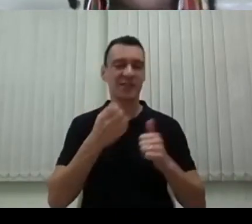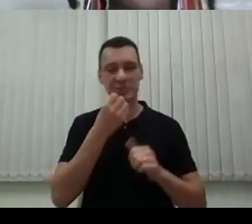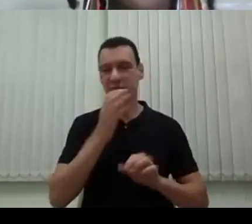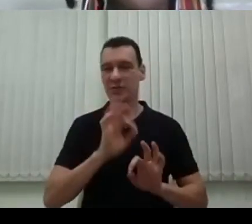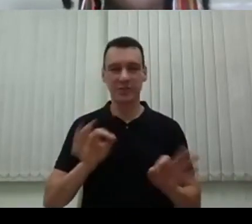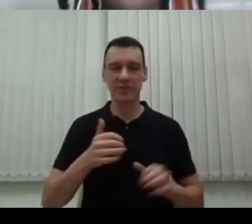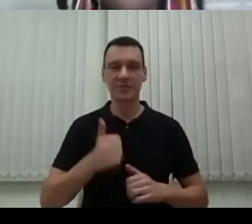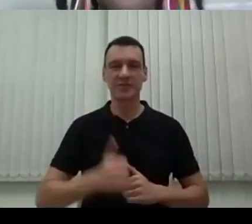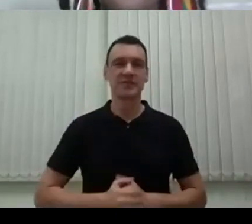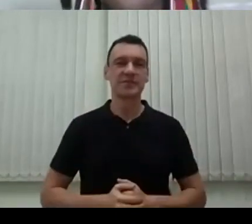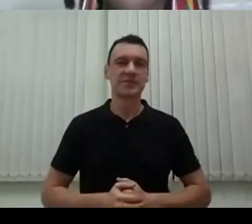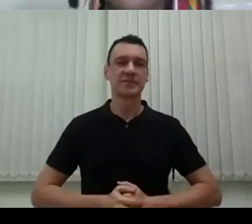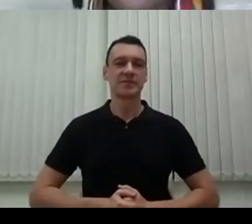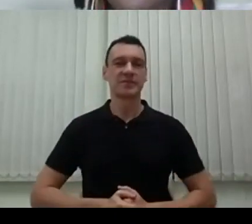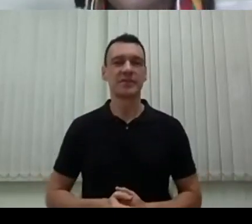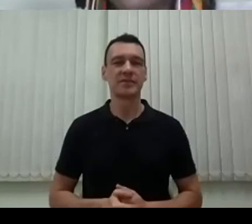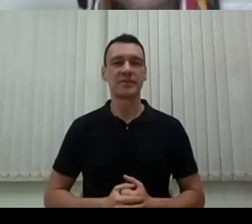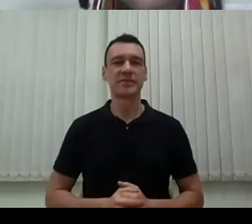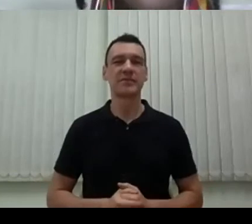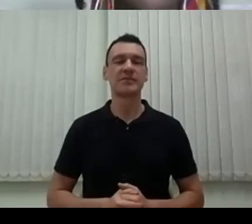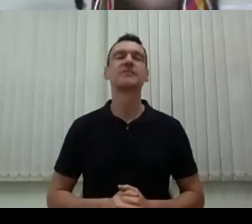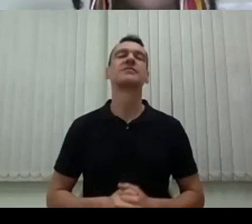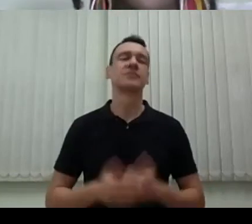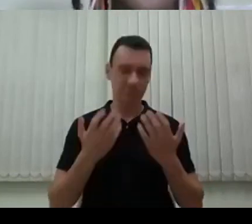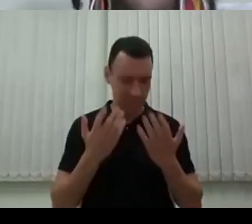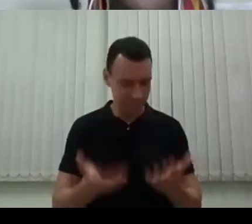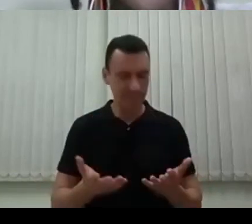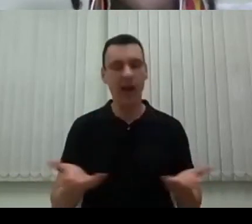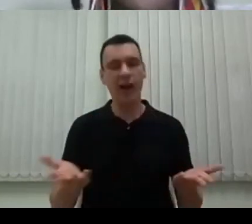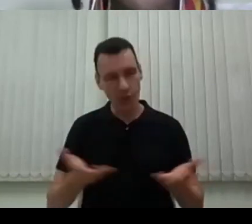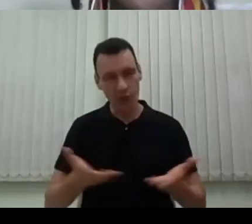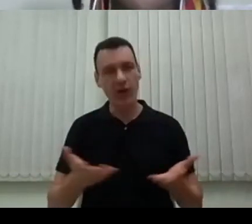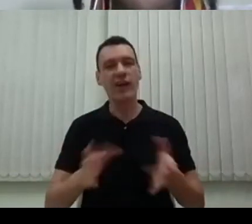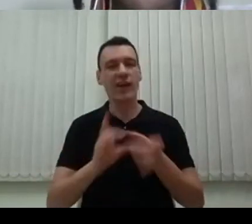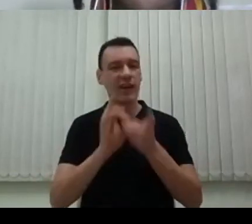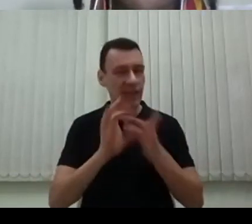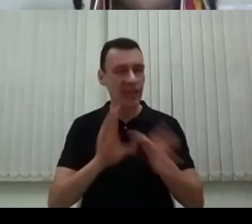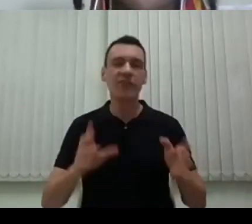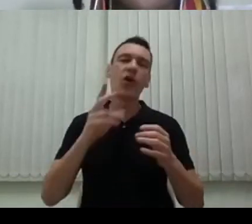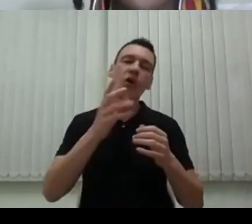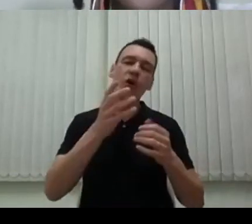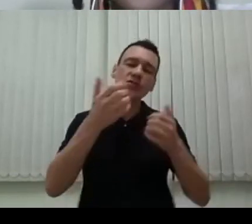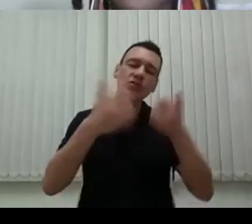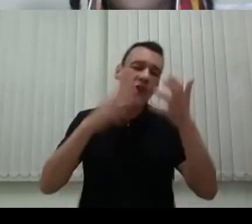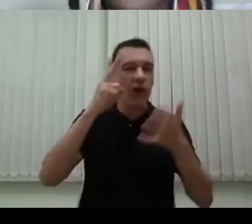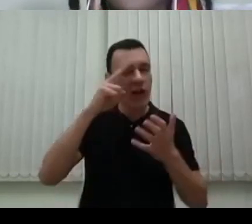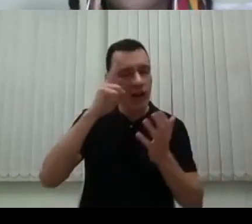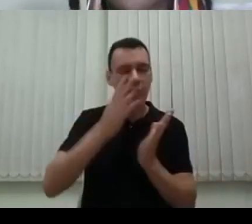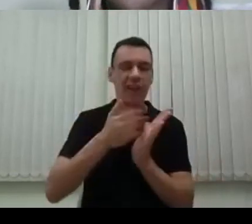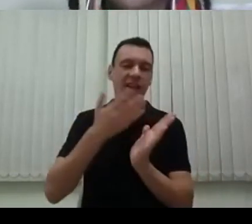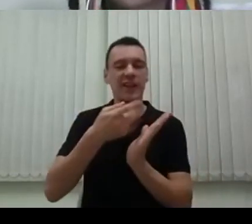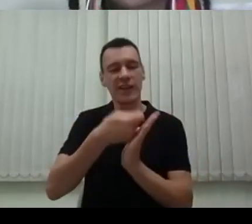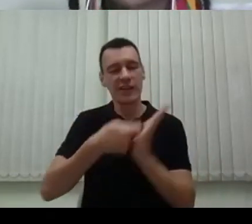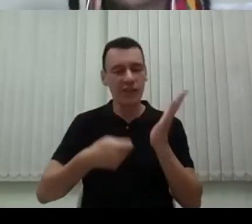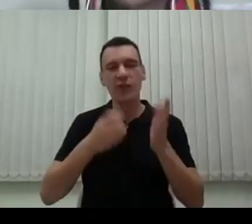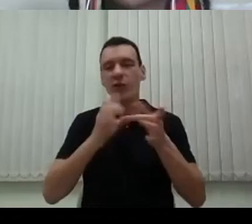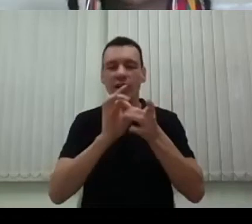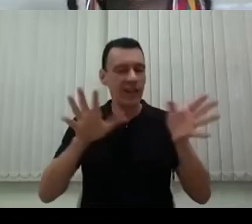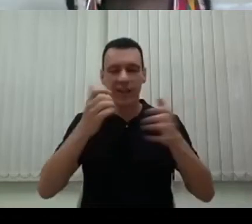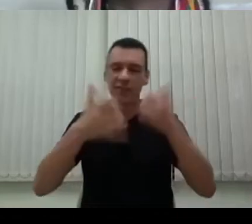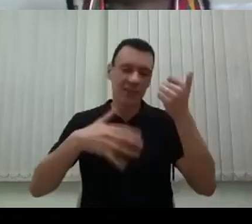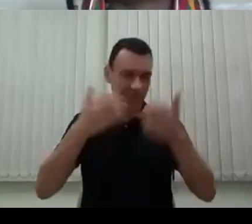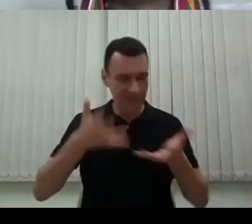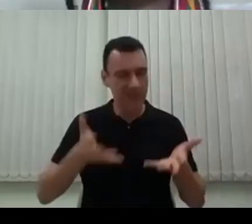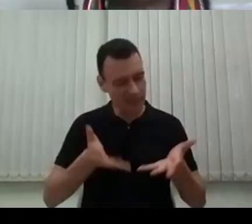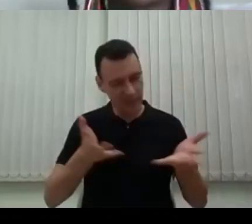Fran, e aí, vamos? Conta essa história deste livro aqui que está todo mundo querendo saber, ó. Vamos lá. O lá. Negro na biblioteca, então